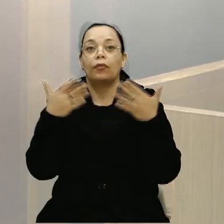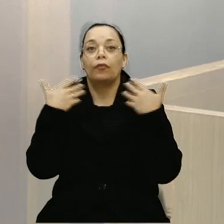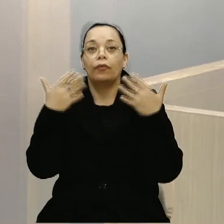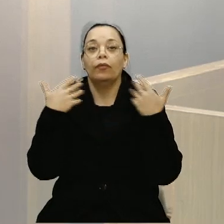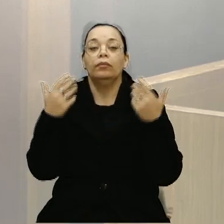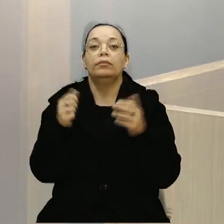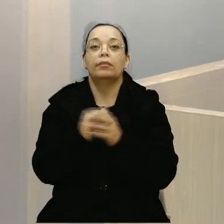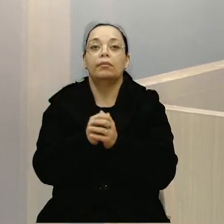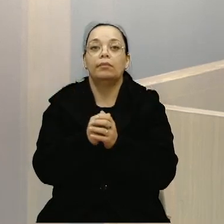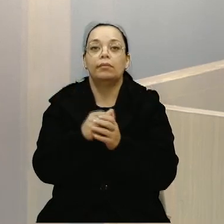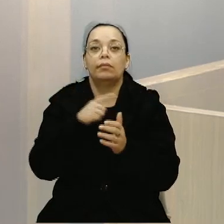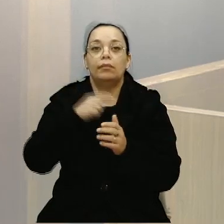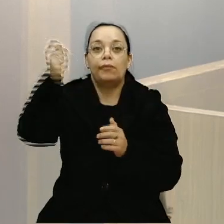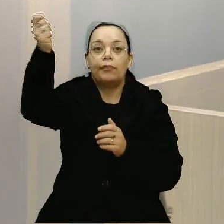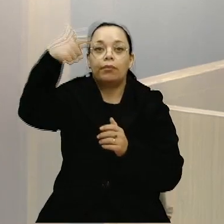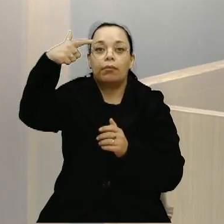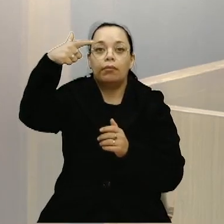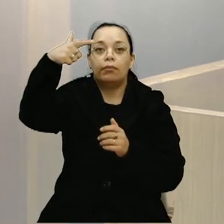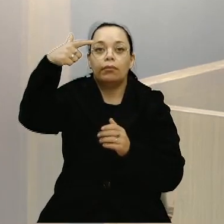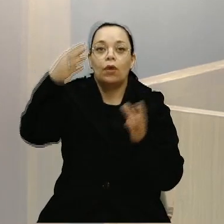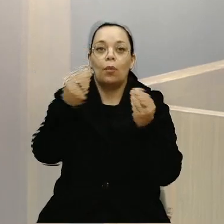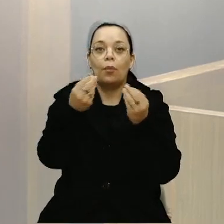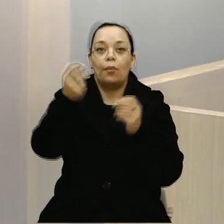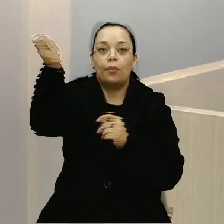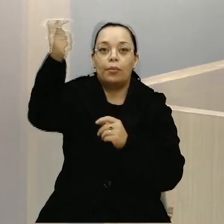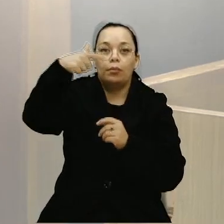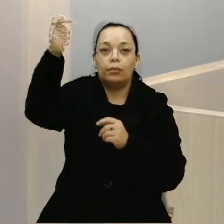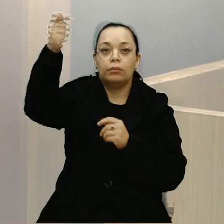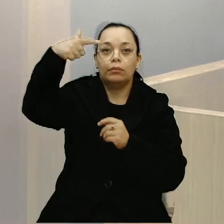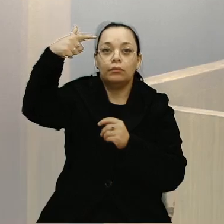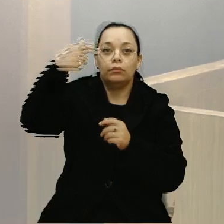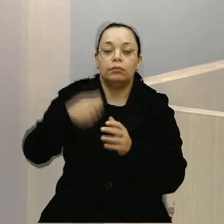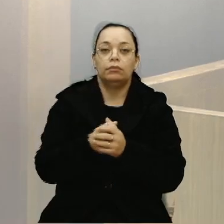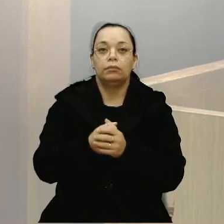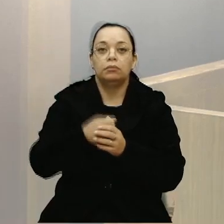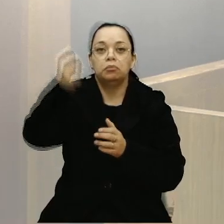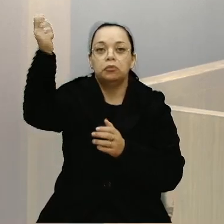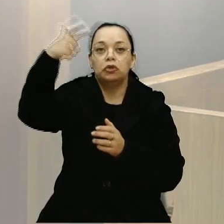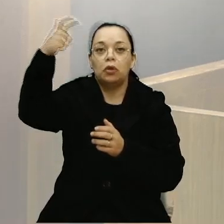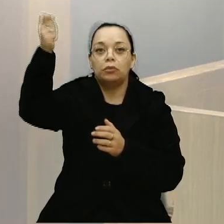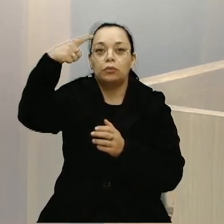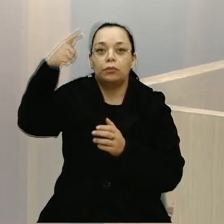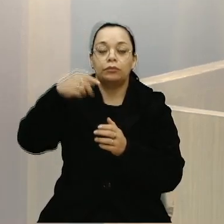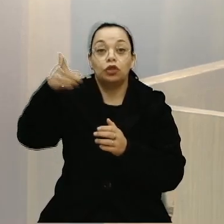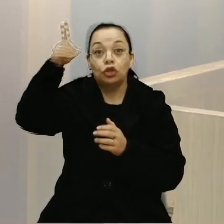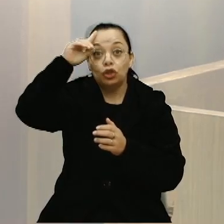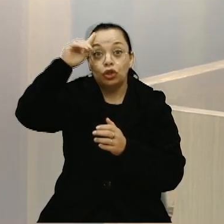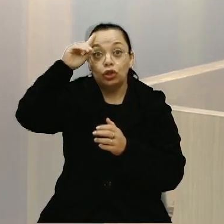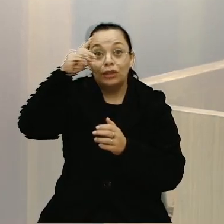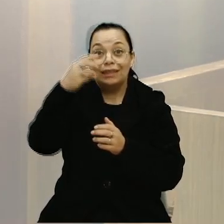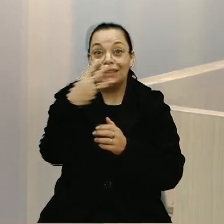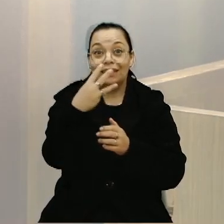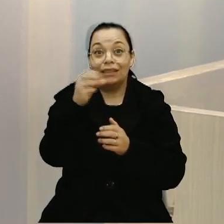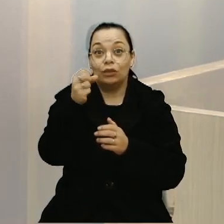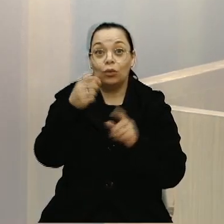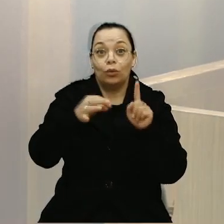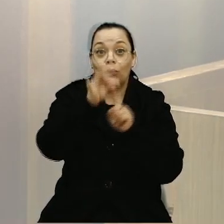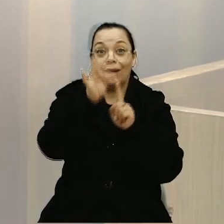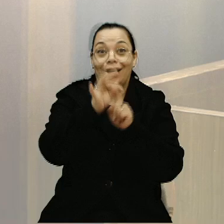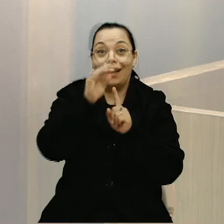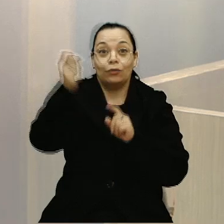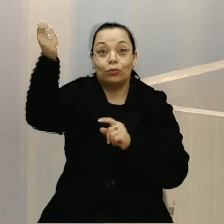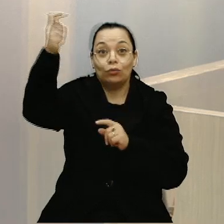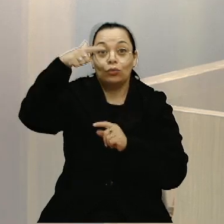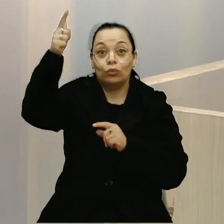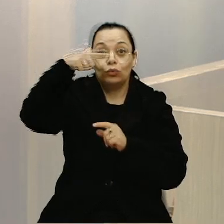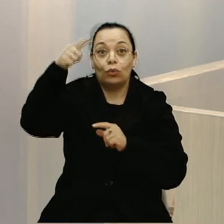tivemos sol, muito sol. Muito sol. Veio dias que tinha até 38 graus de sol